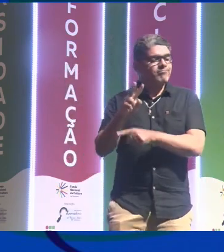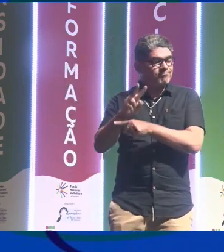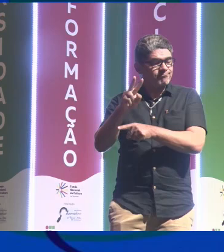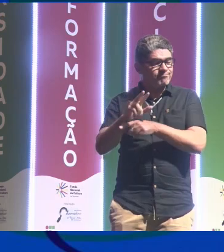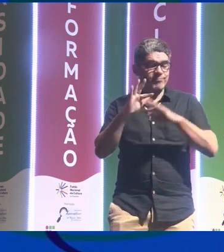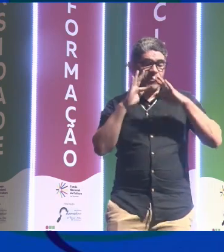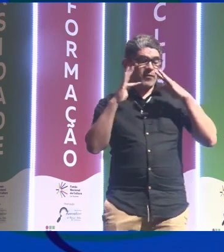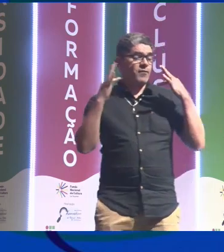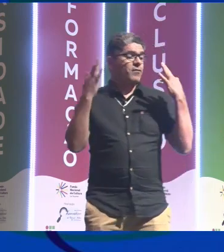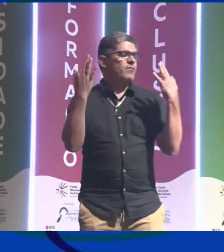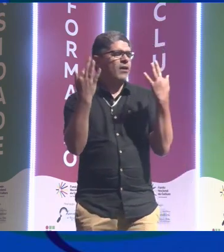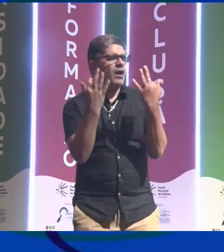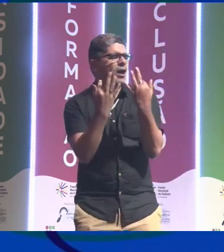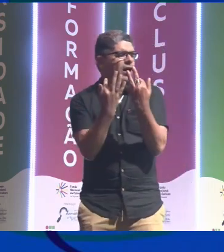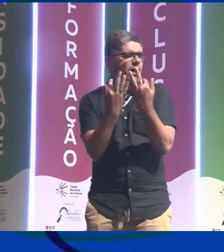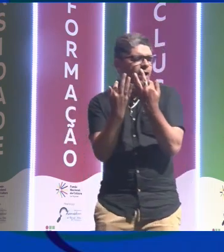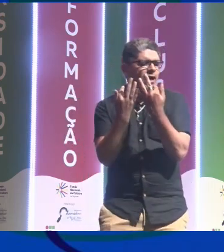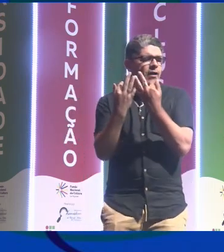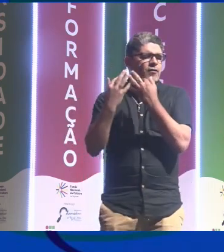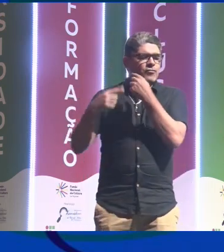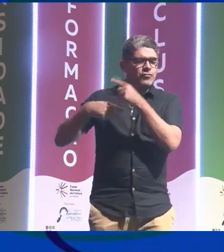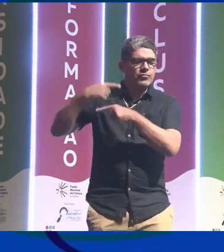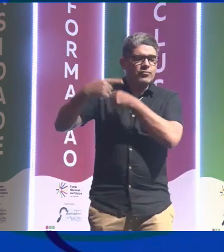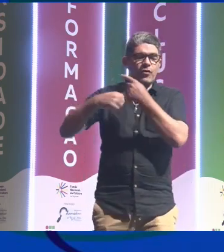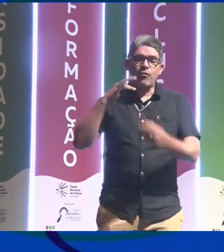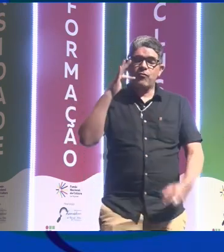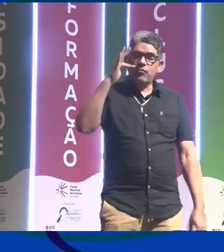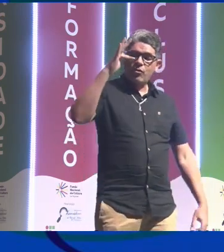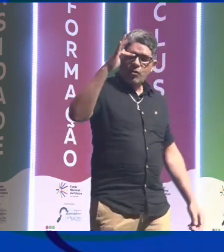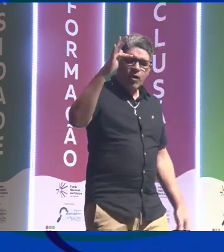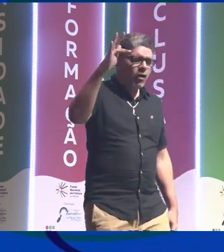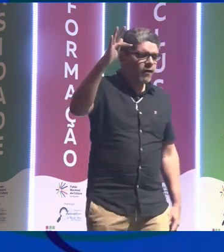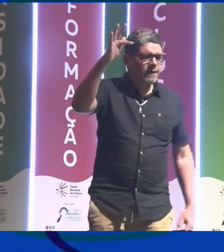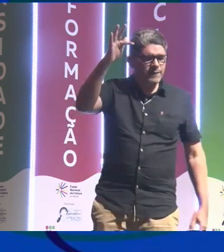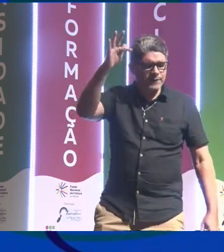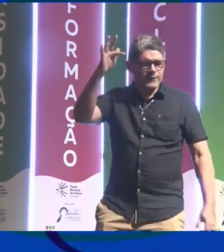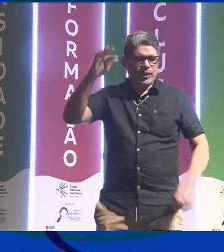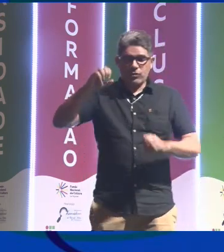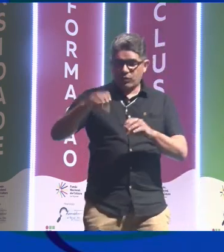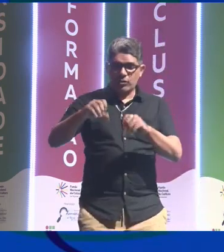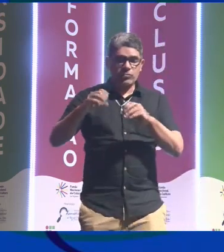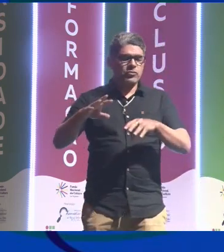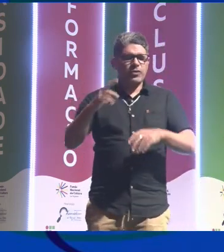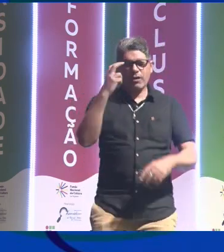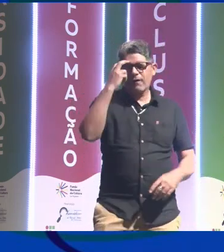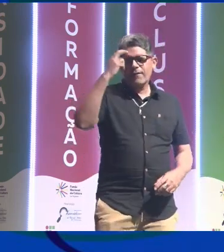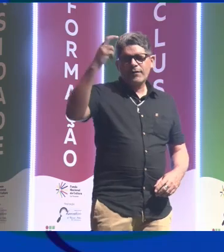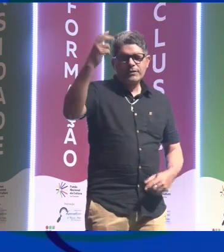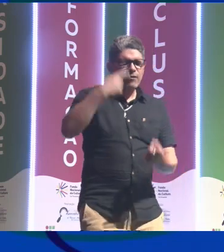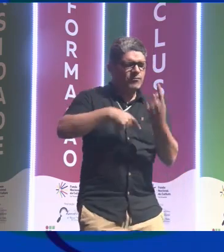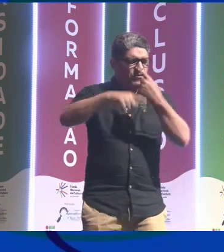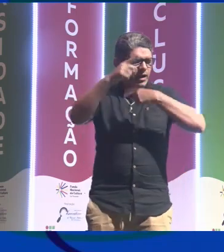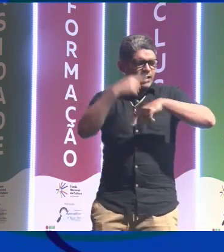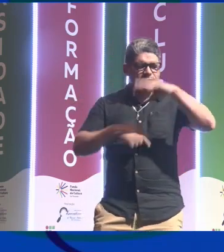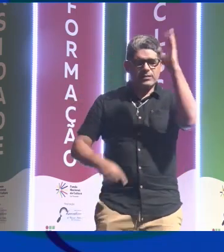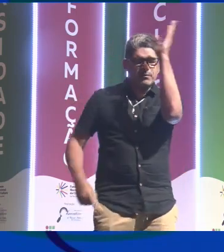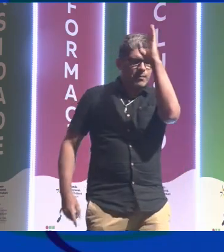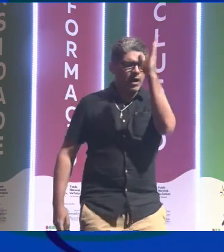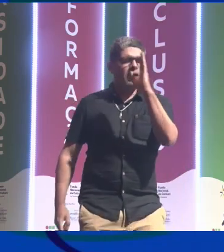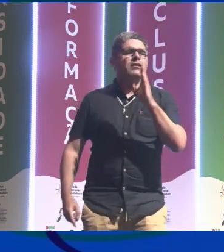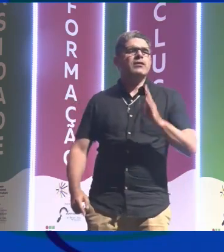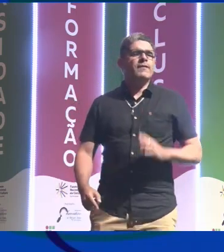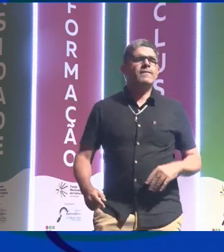a raiz para a geração futura. Educação e cultura vão salvar